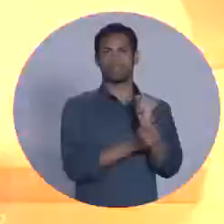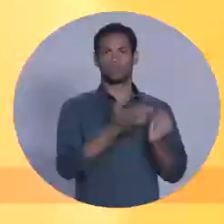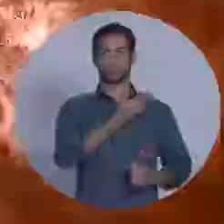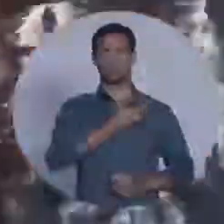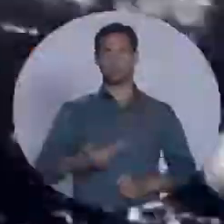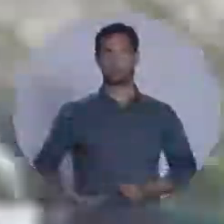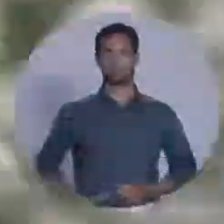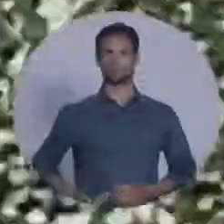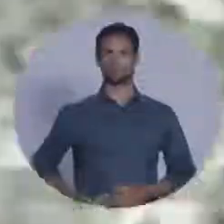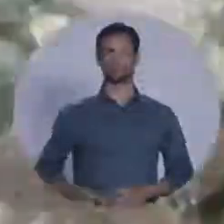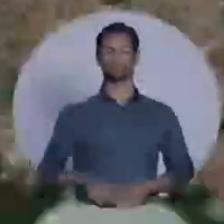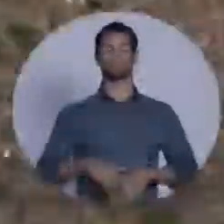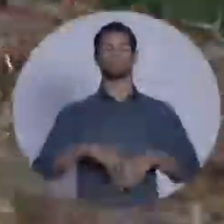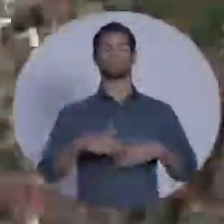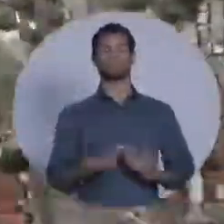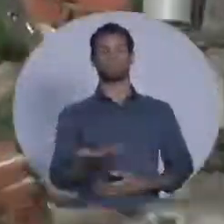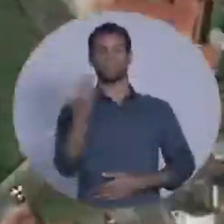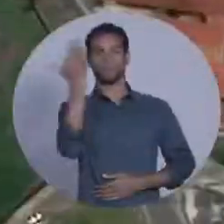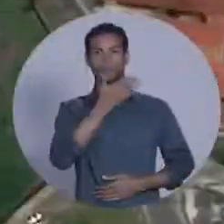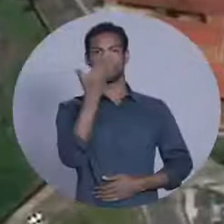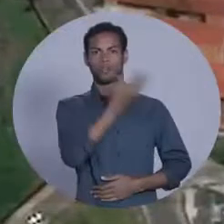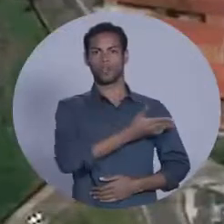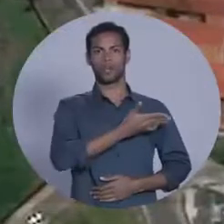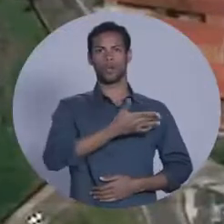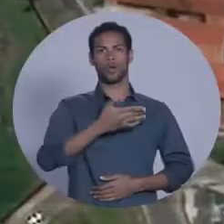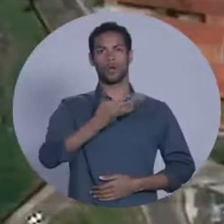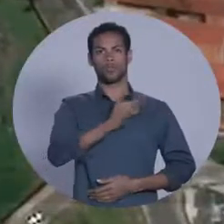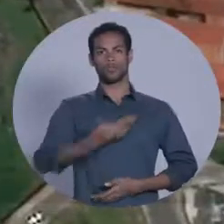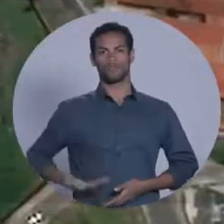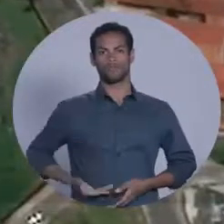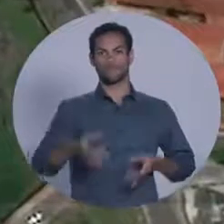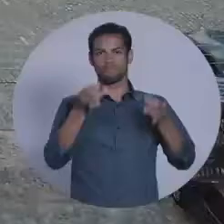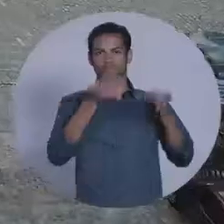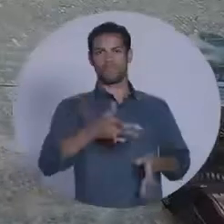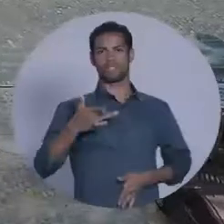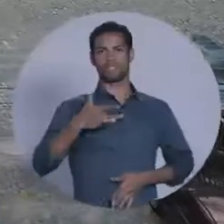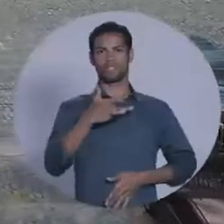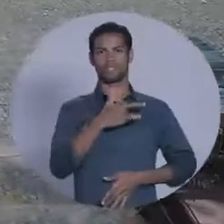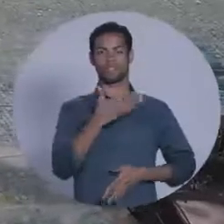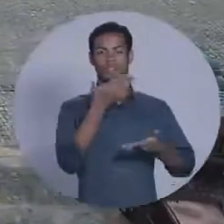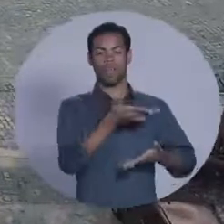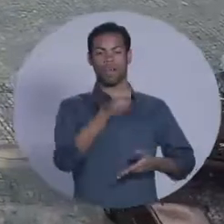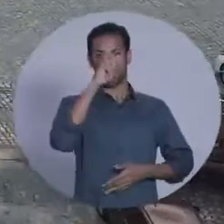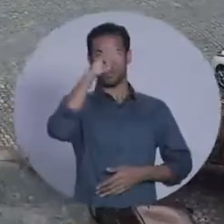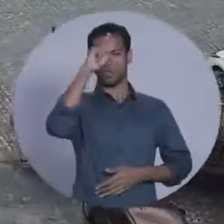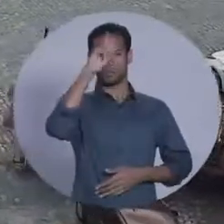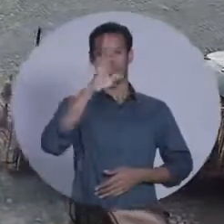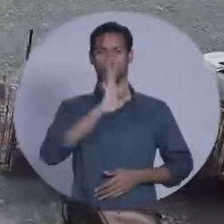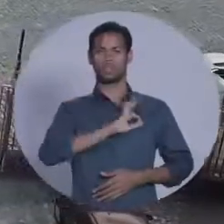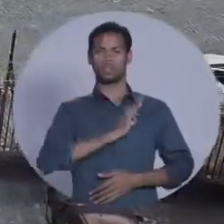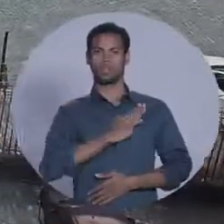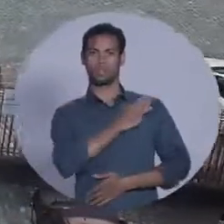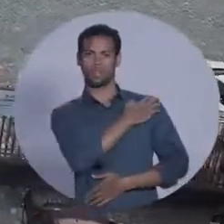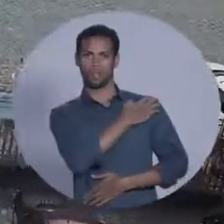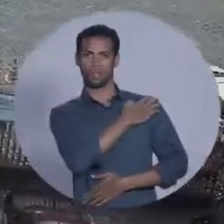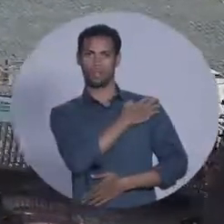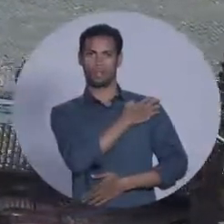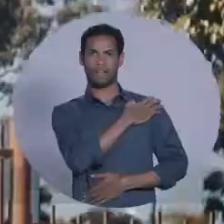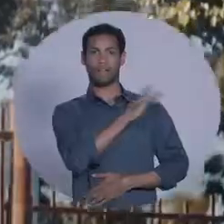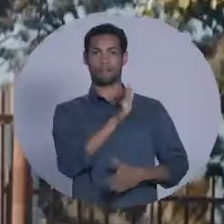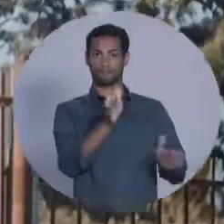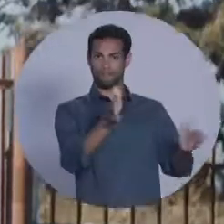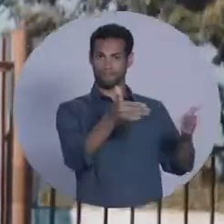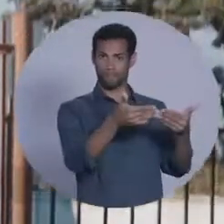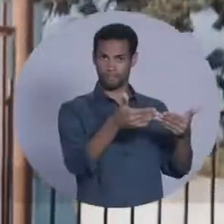pública. Mais uma prova do descaso desse desgoverno com a saúde é a situação do Hospital da Polícia Militar, que se